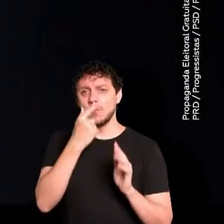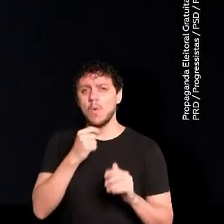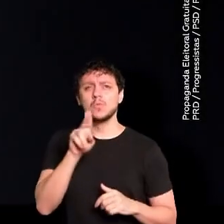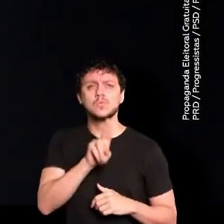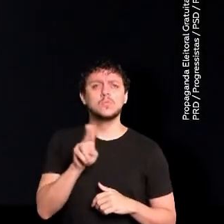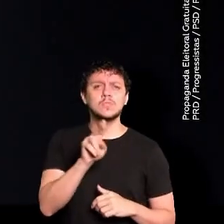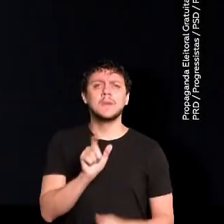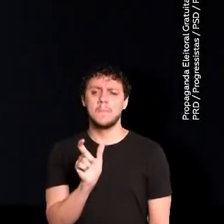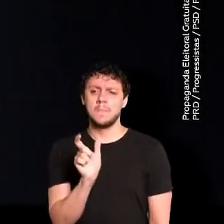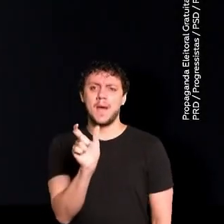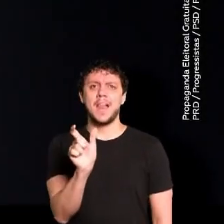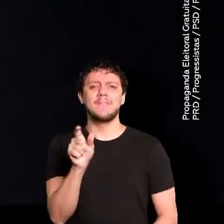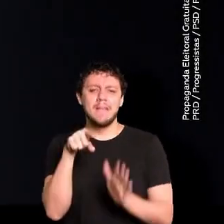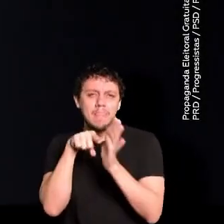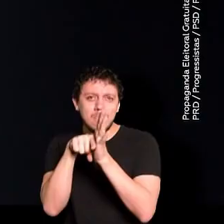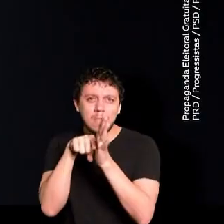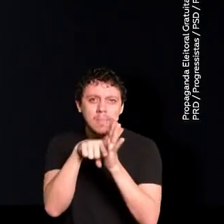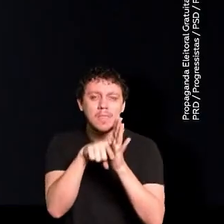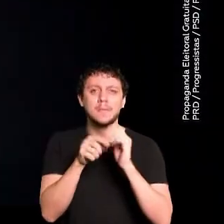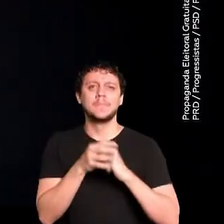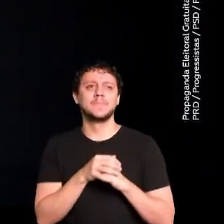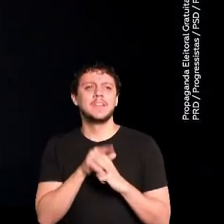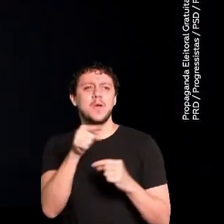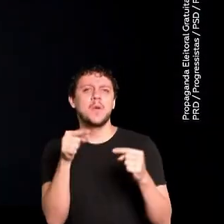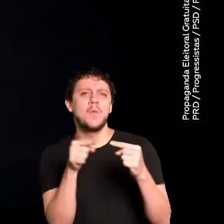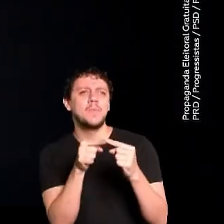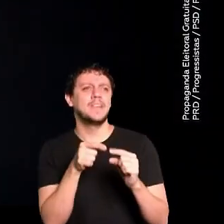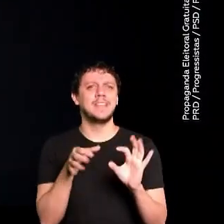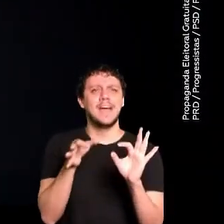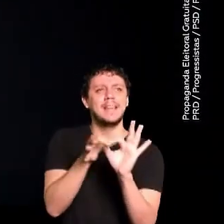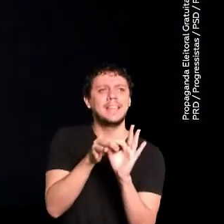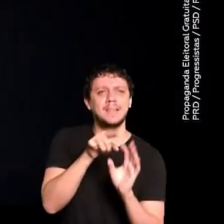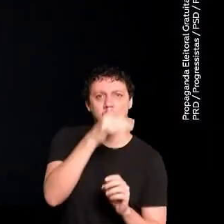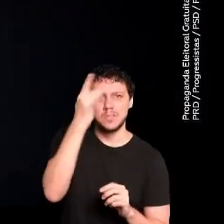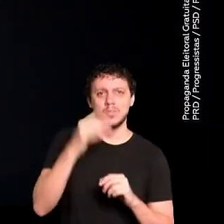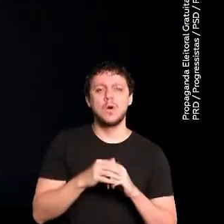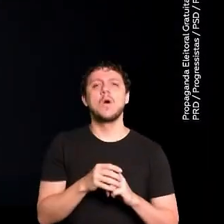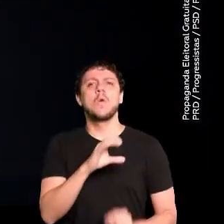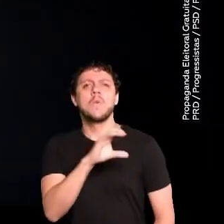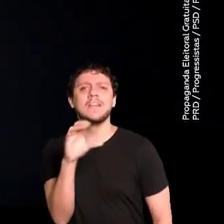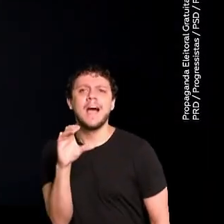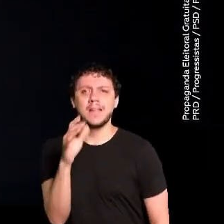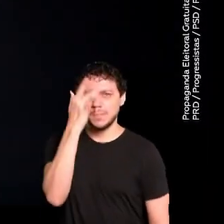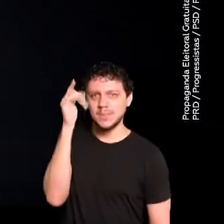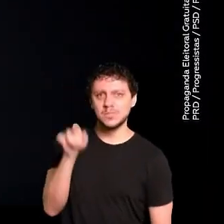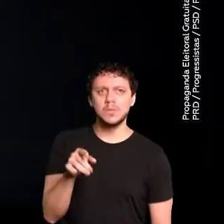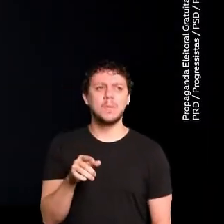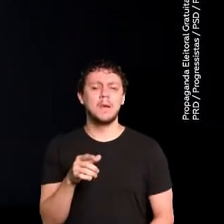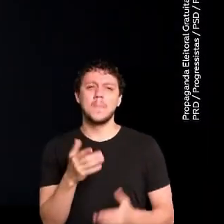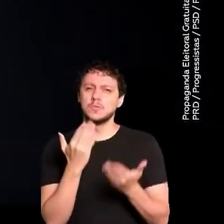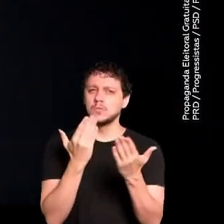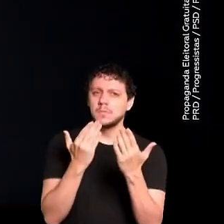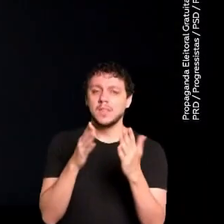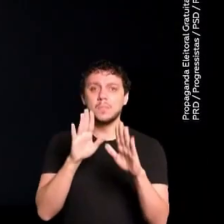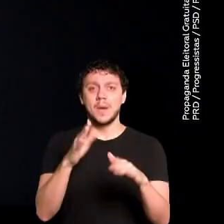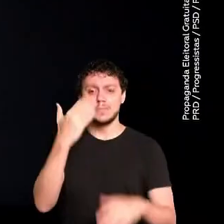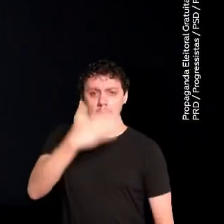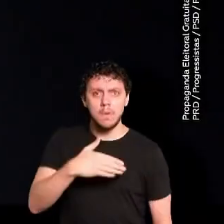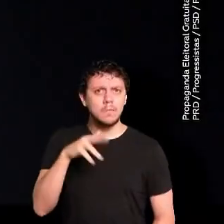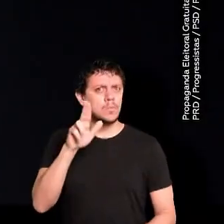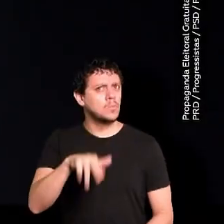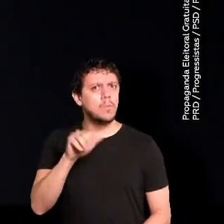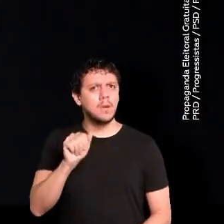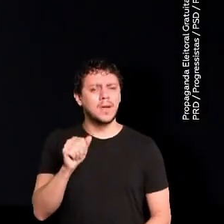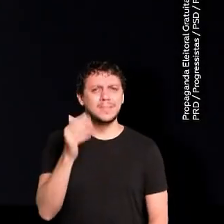o Boulos usa a palavra como investigação, ligação, cunhado de alguém, suspeito, mas nunca falou de